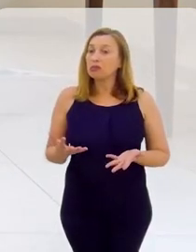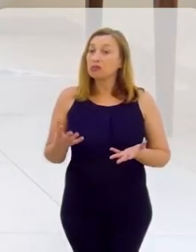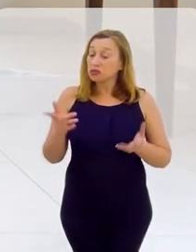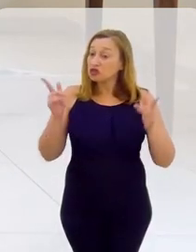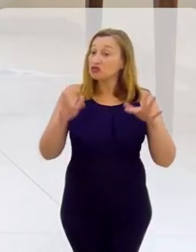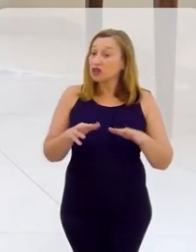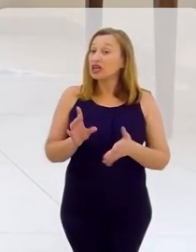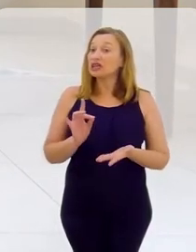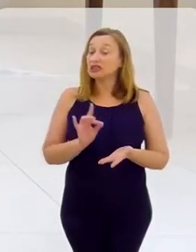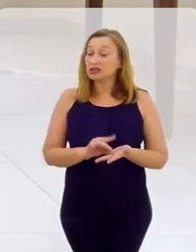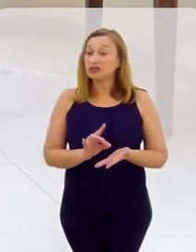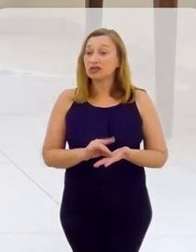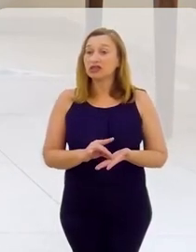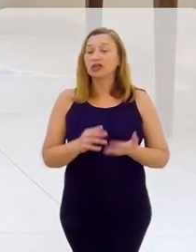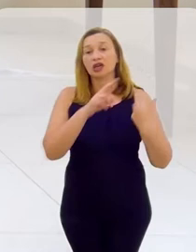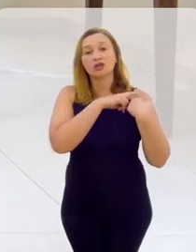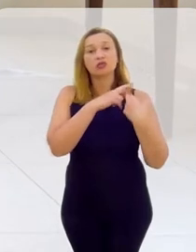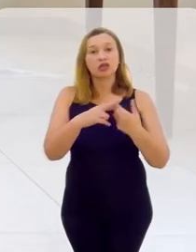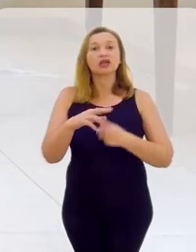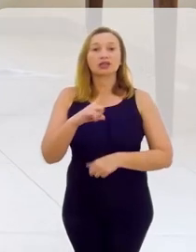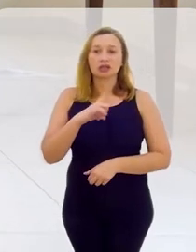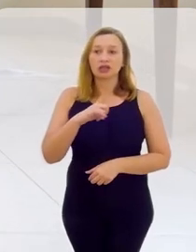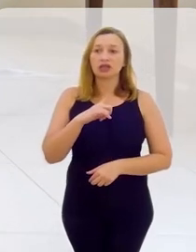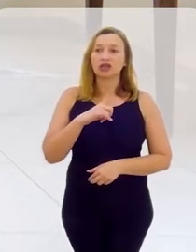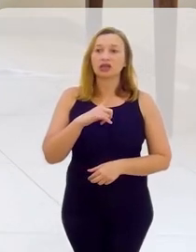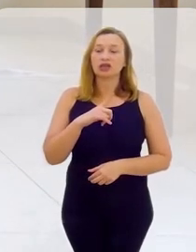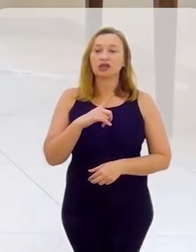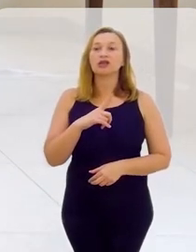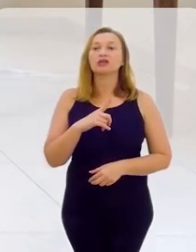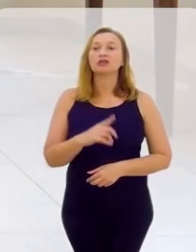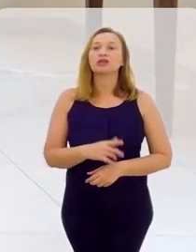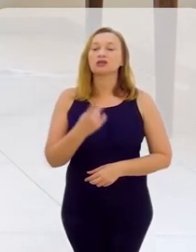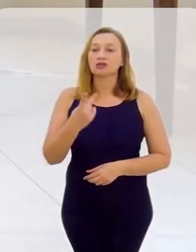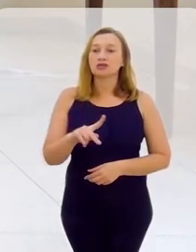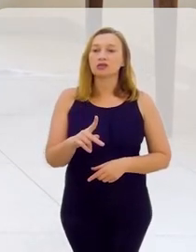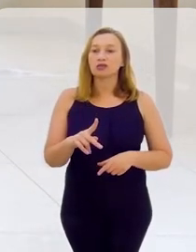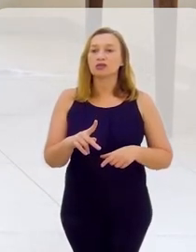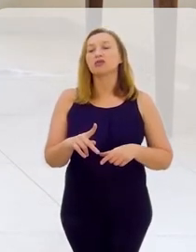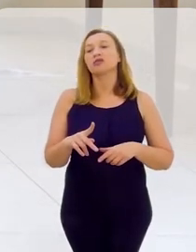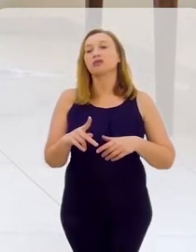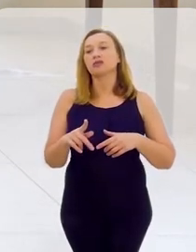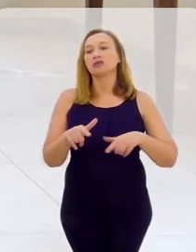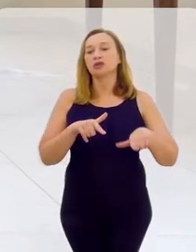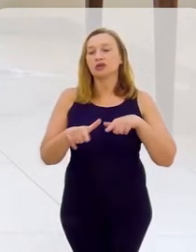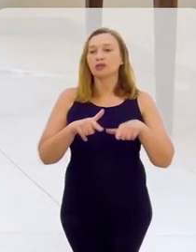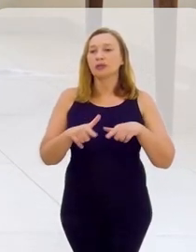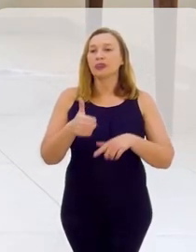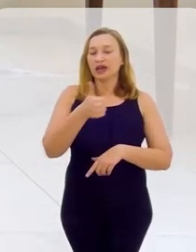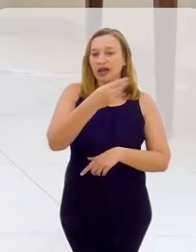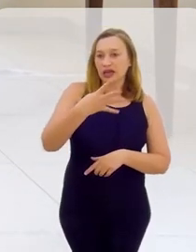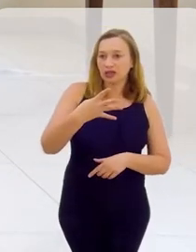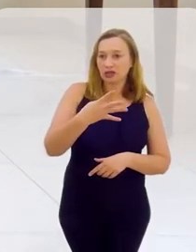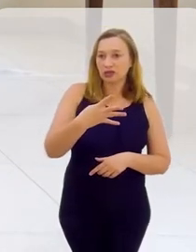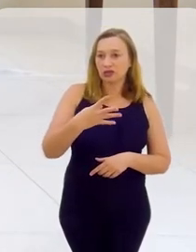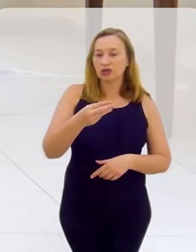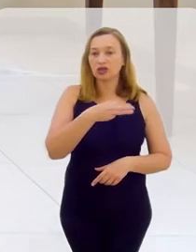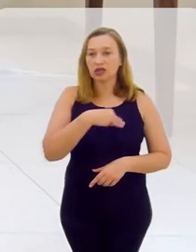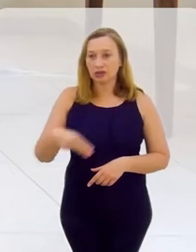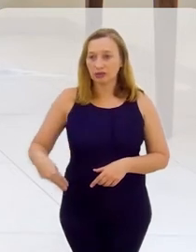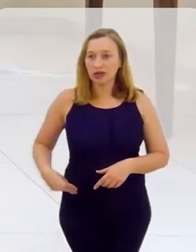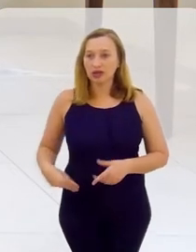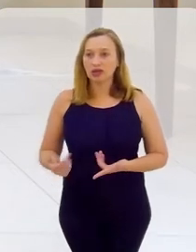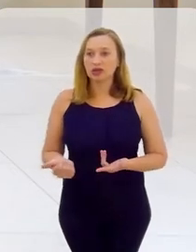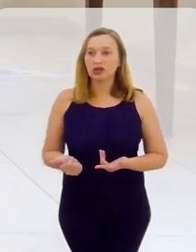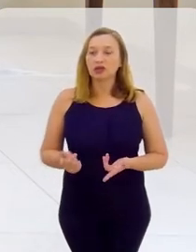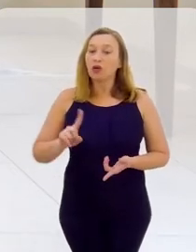Nossa, bem diferente. Isso. E tem as responsabilidades ali referentes ao seu ofício. 14 anos, ele é ordenado